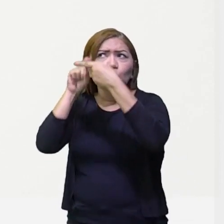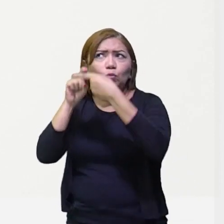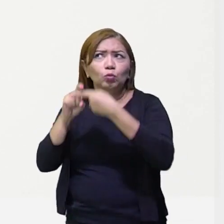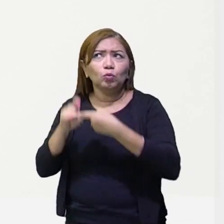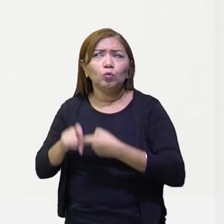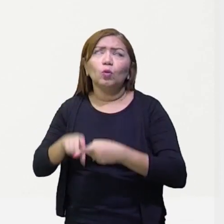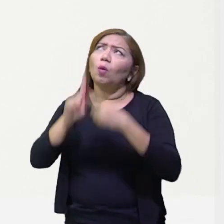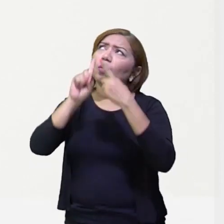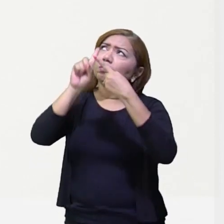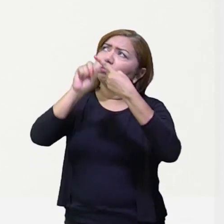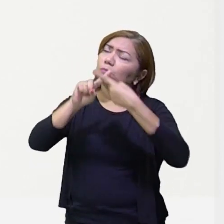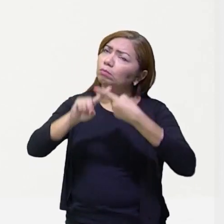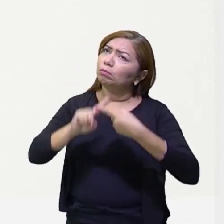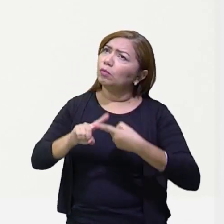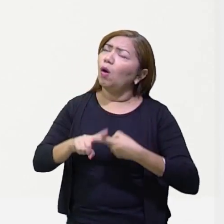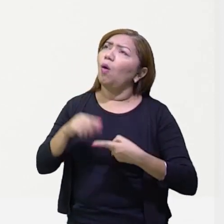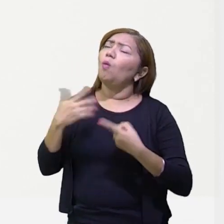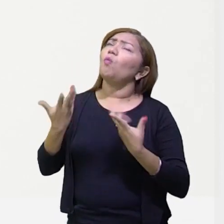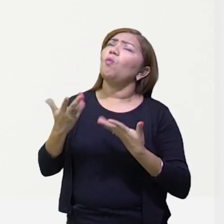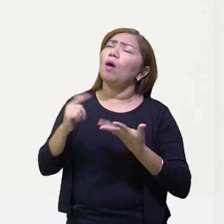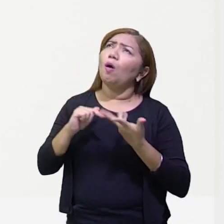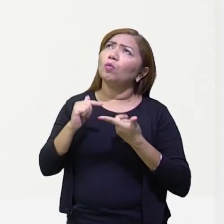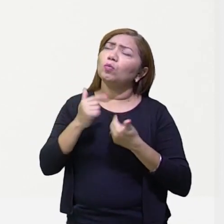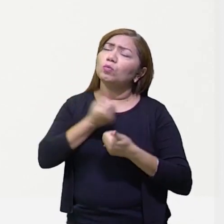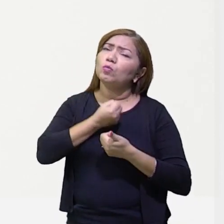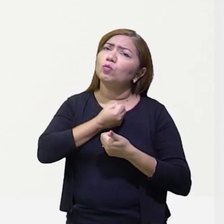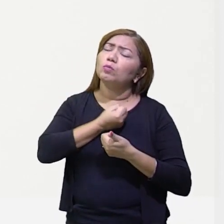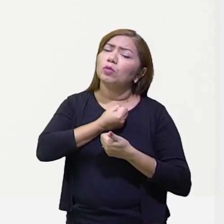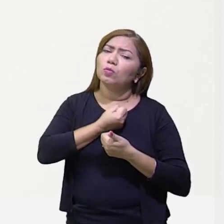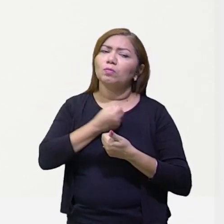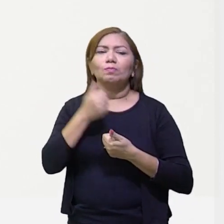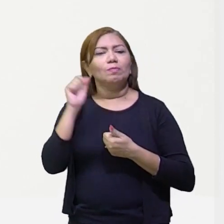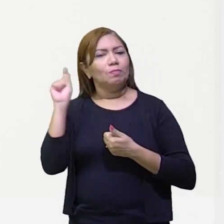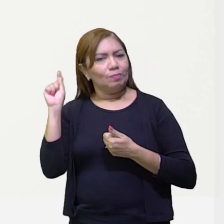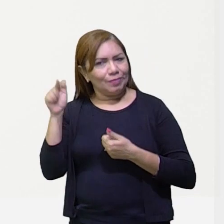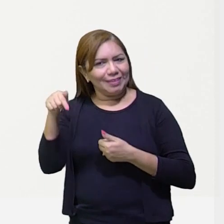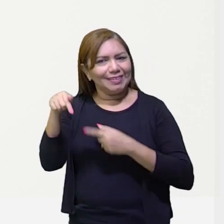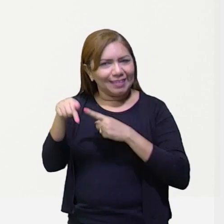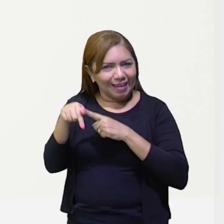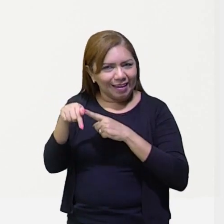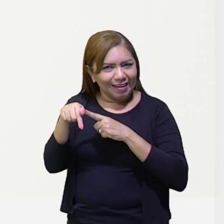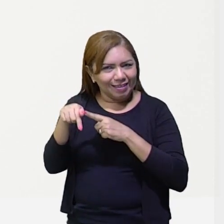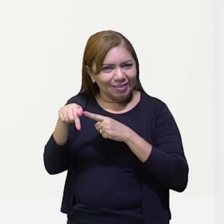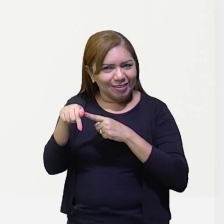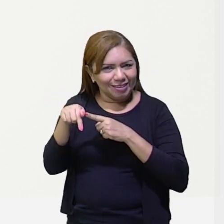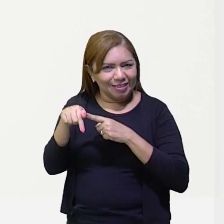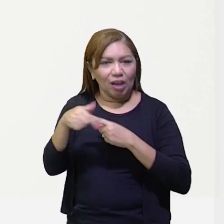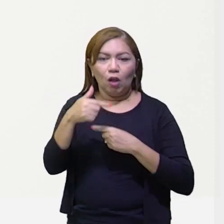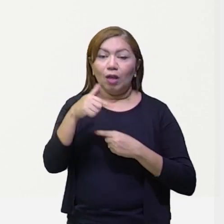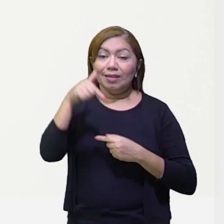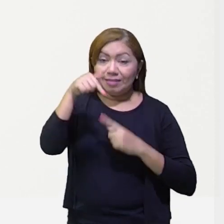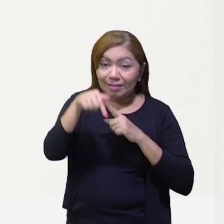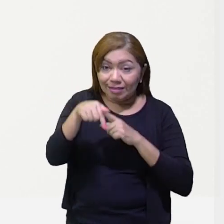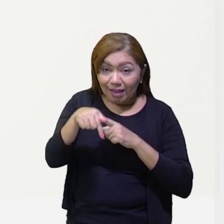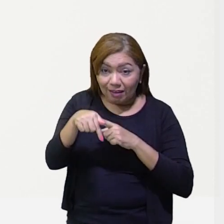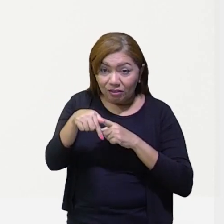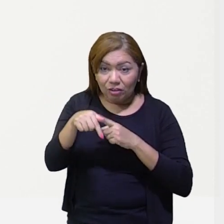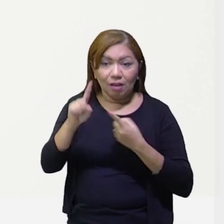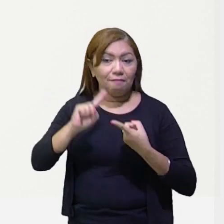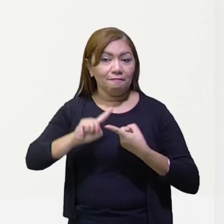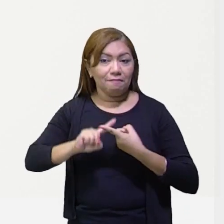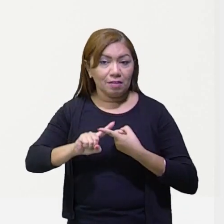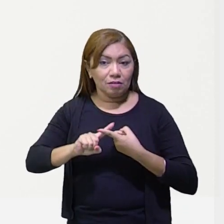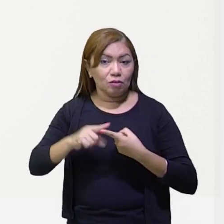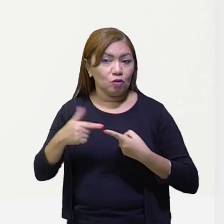que multiplicado por 2 dá 14? Isso mesmo, 7. Então, 7 vezes